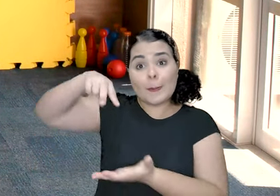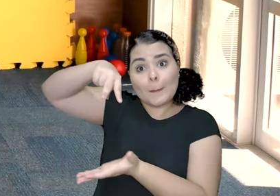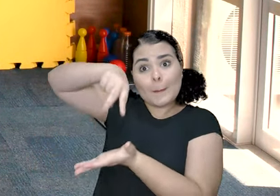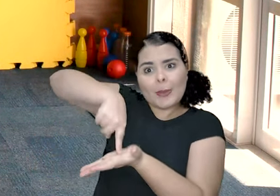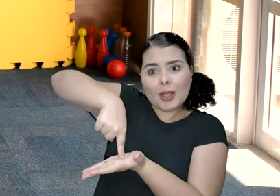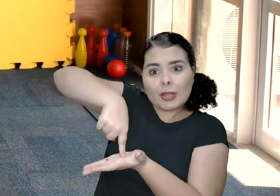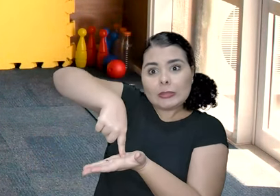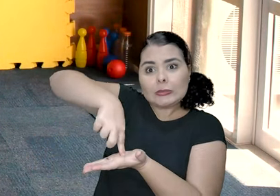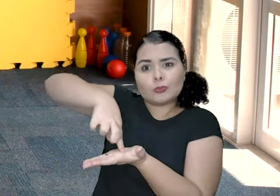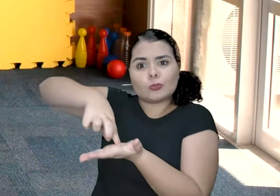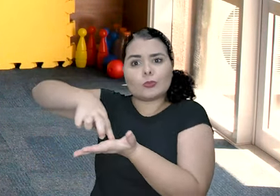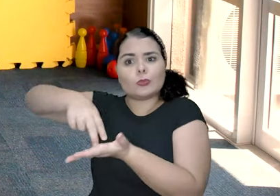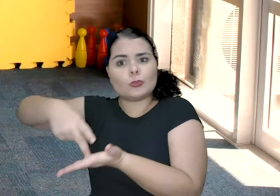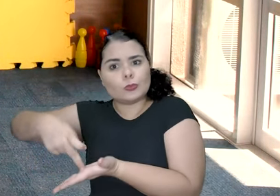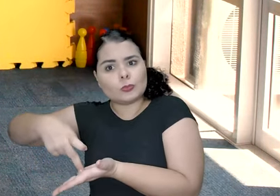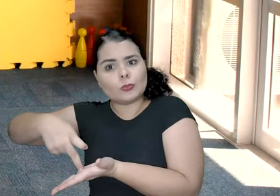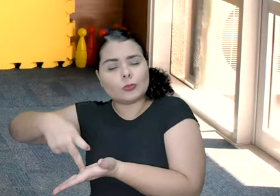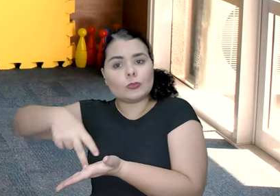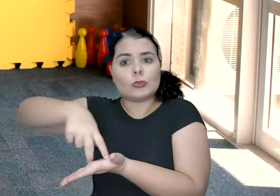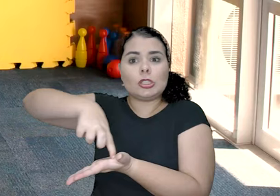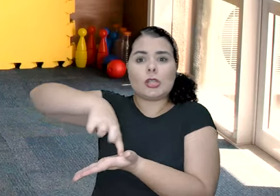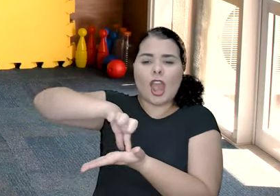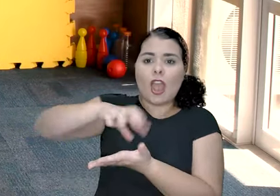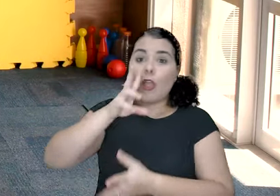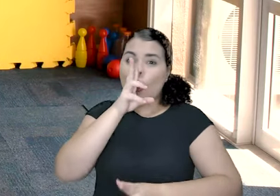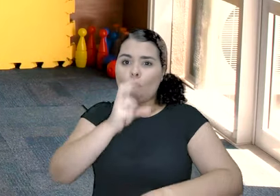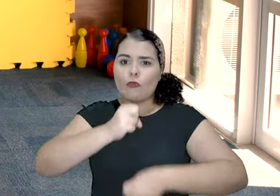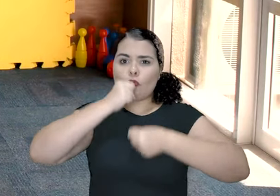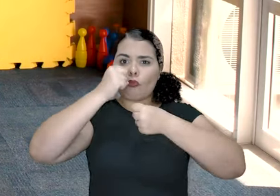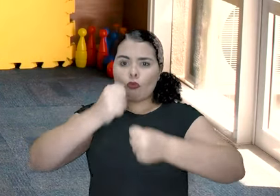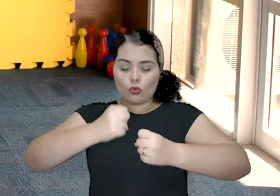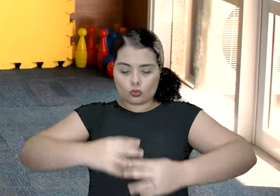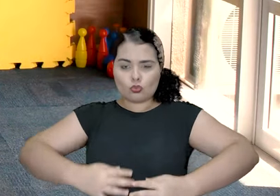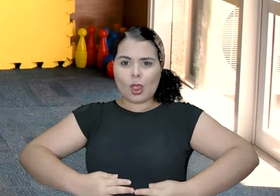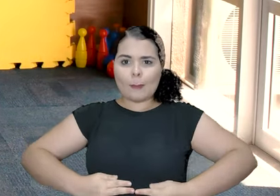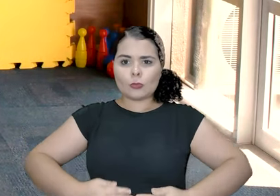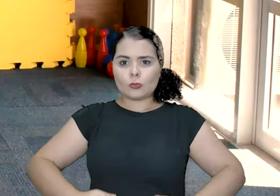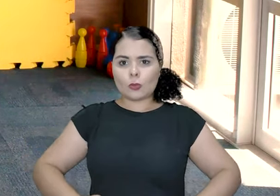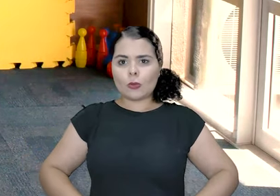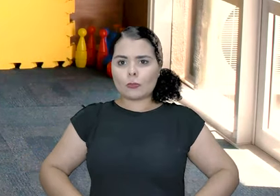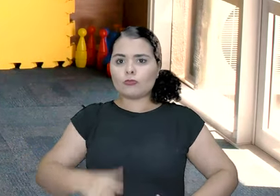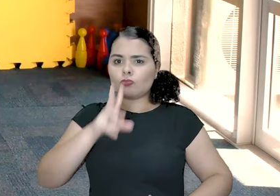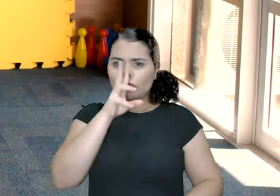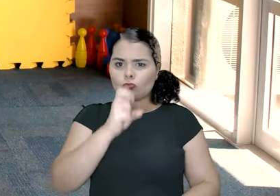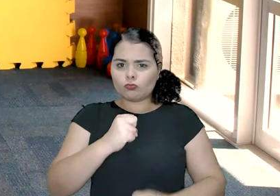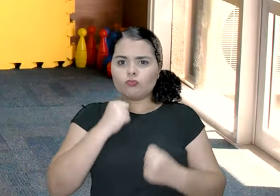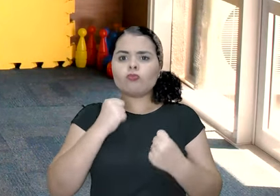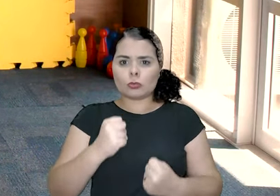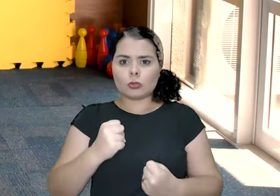e no seu abdômen. Força. Isso.